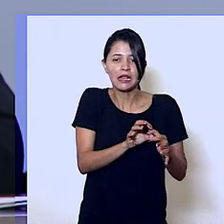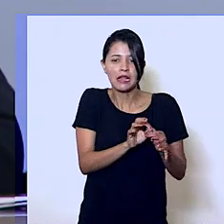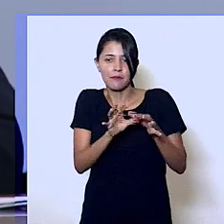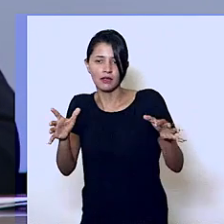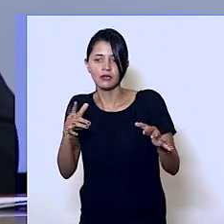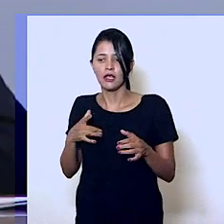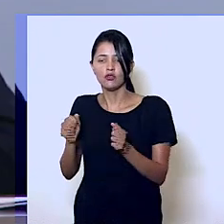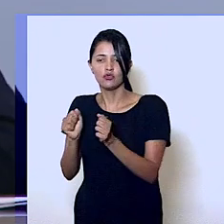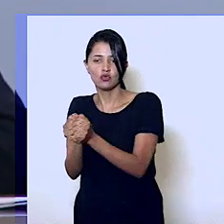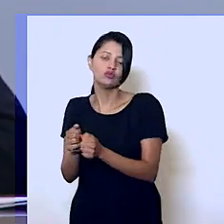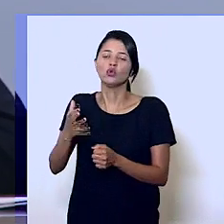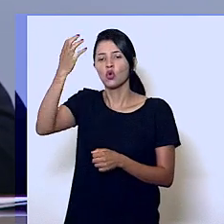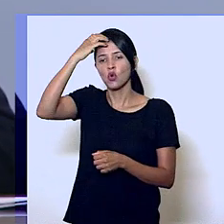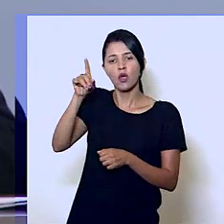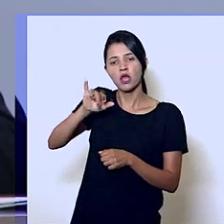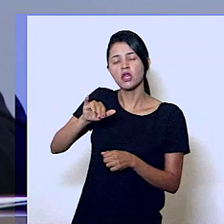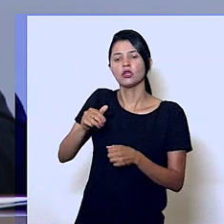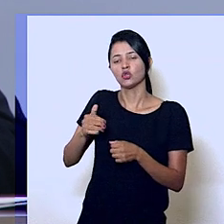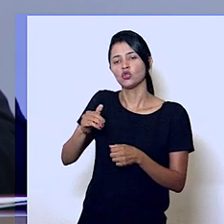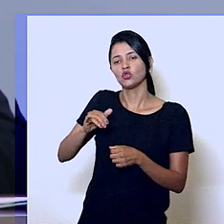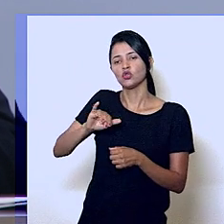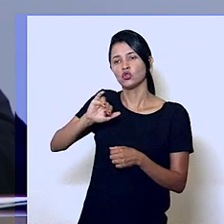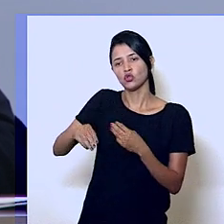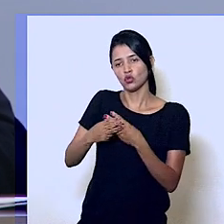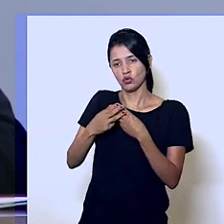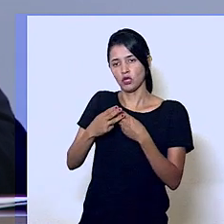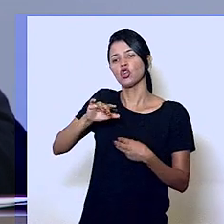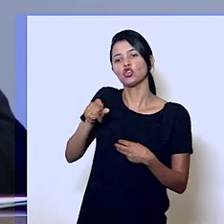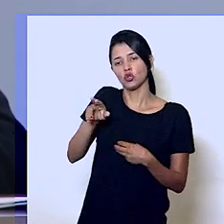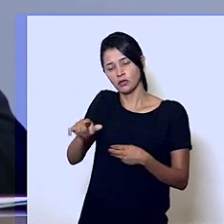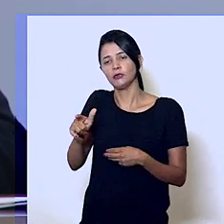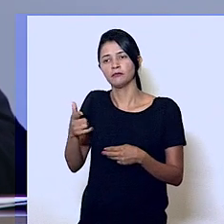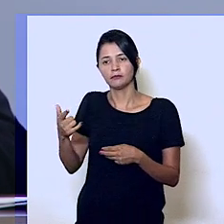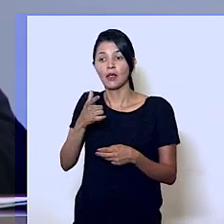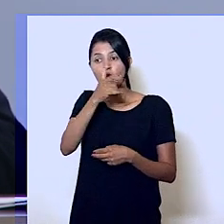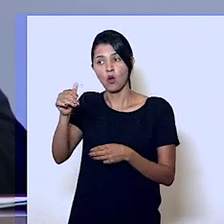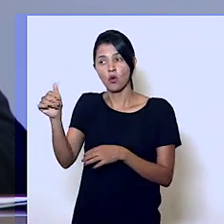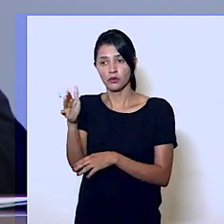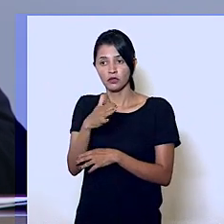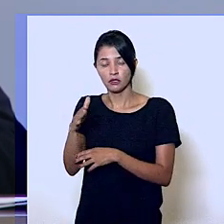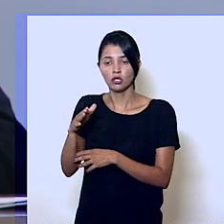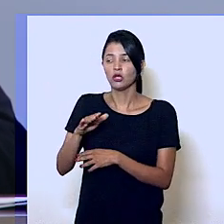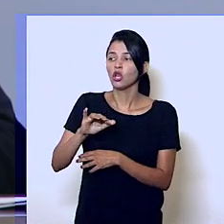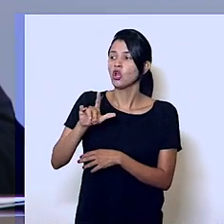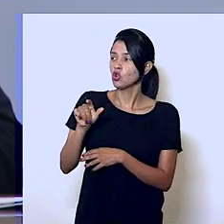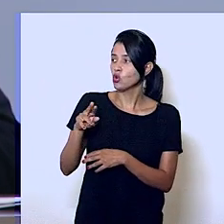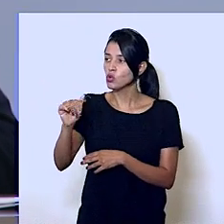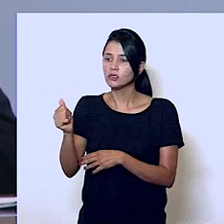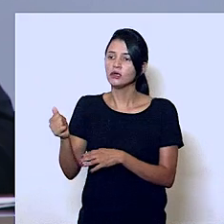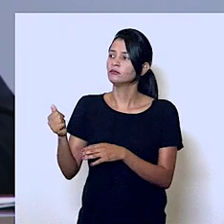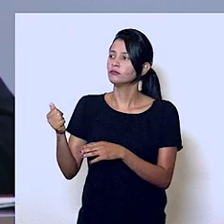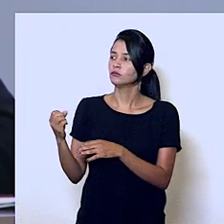de Yasser Arafat. A certa altura, a embaixatriz Lúcia Flecha de Lima desembarcou pessoalmente no Iraque para